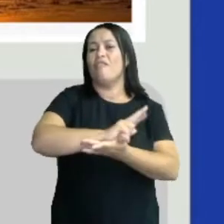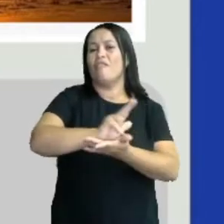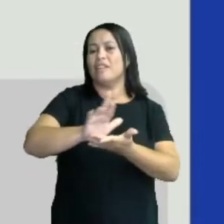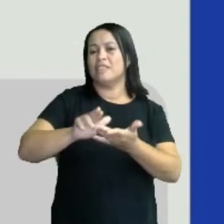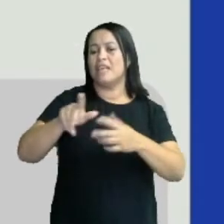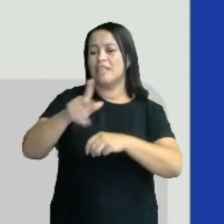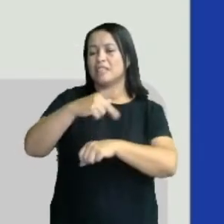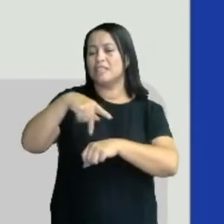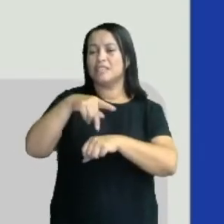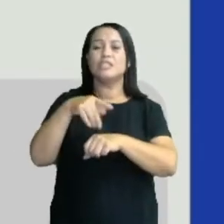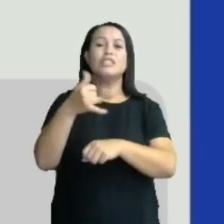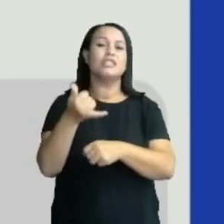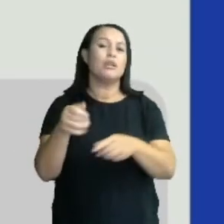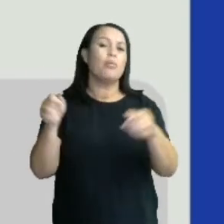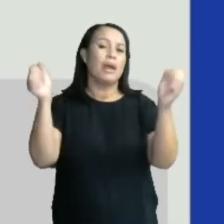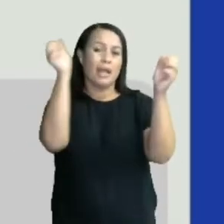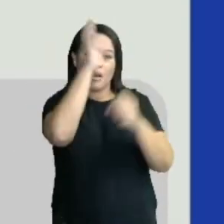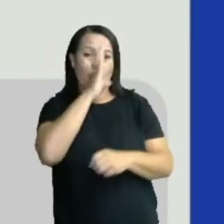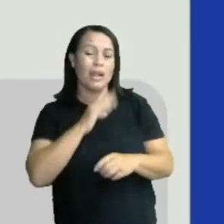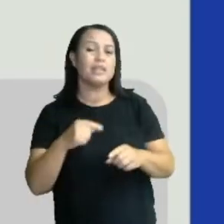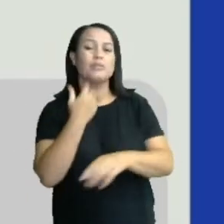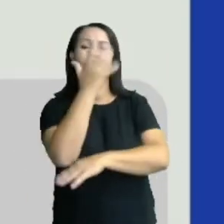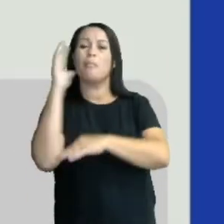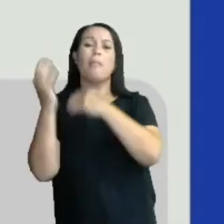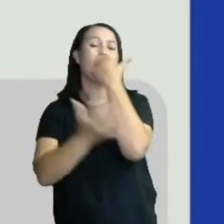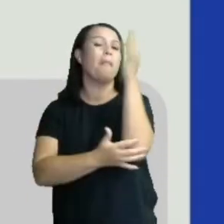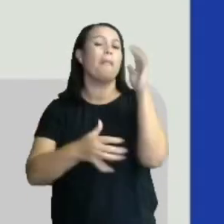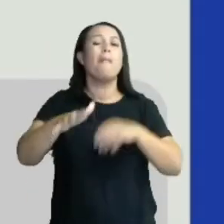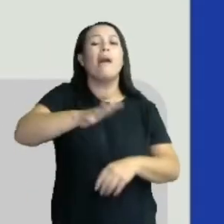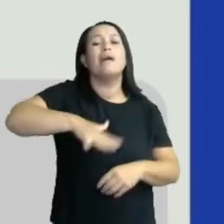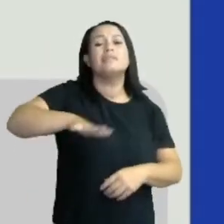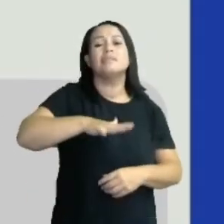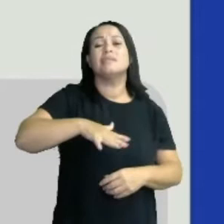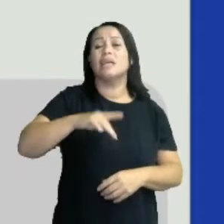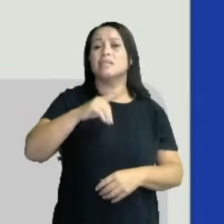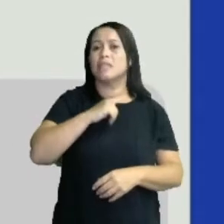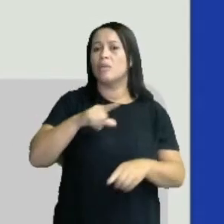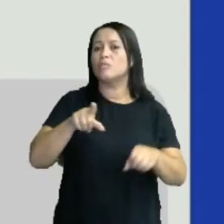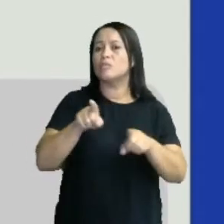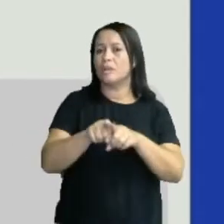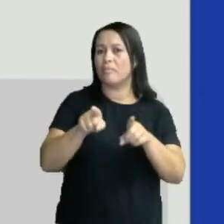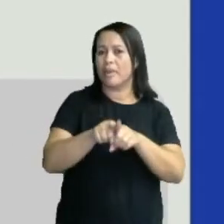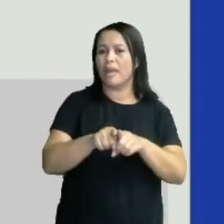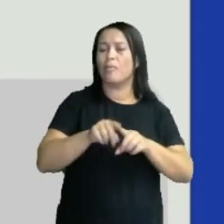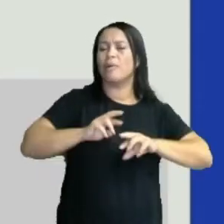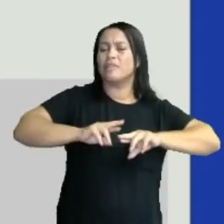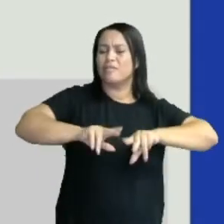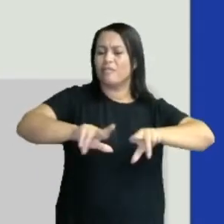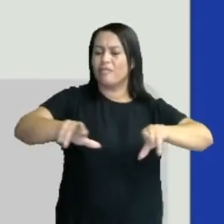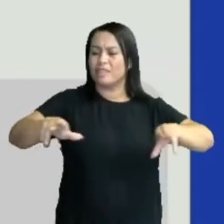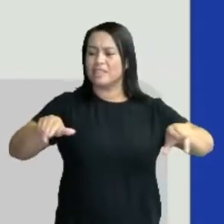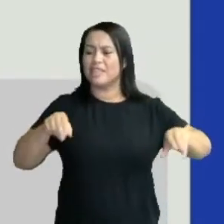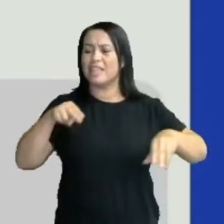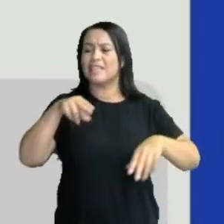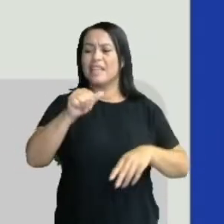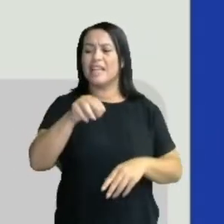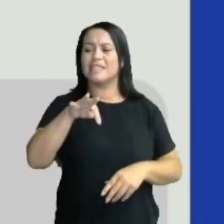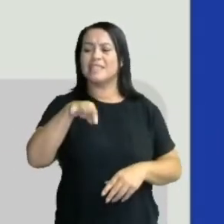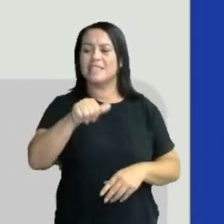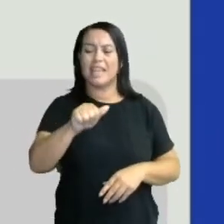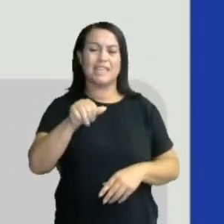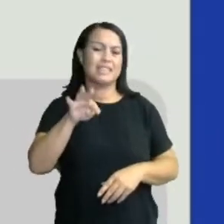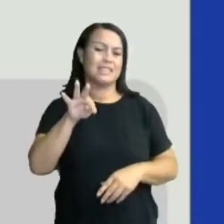de paisagens aqui no Brasil. A gente também tem uma diversidade na mata, enfim, a gente tem, ó,